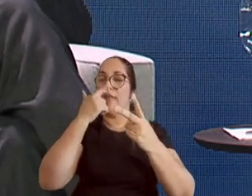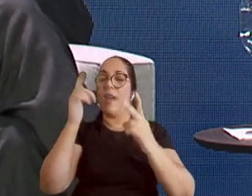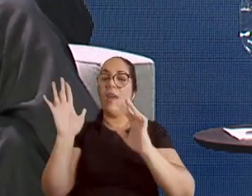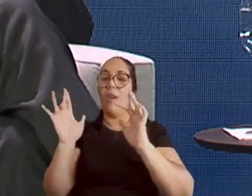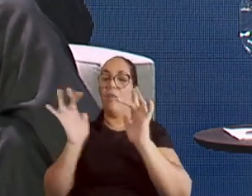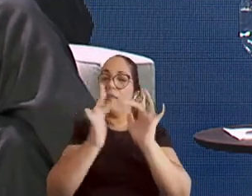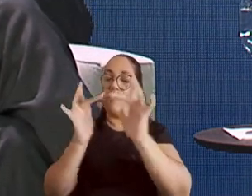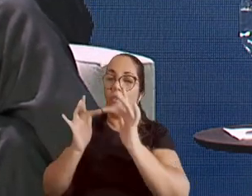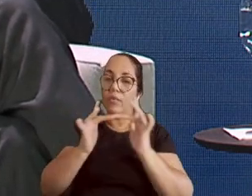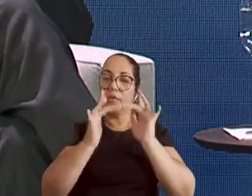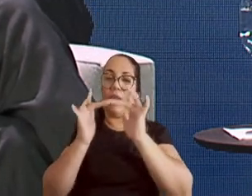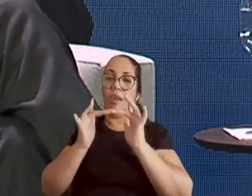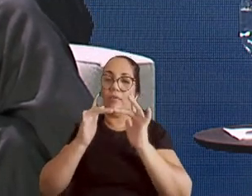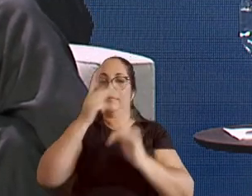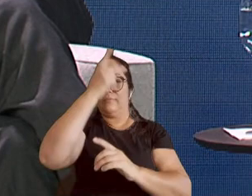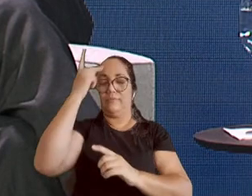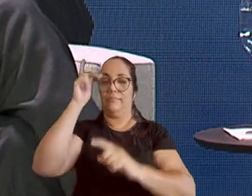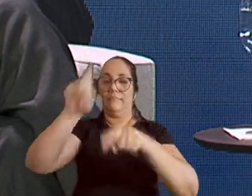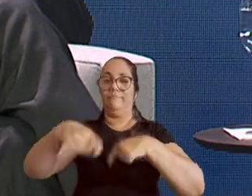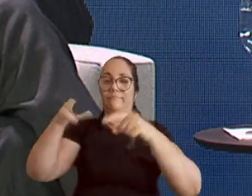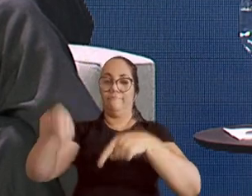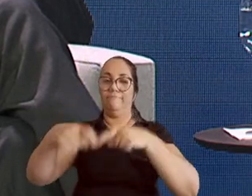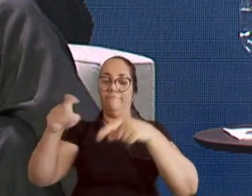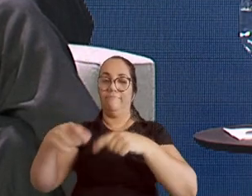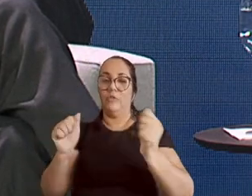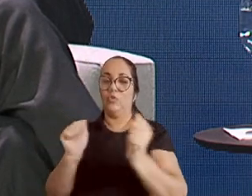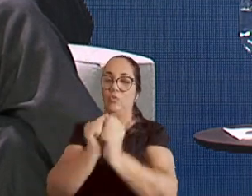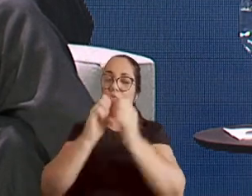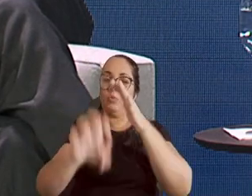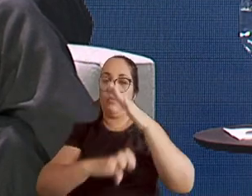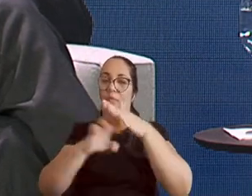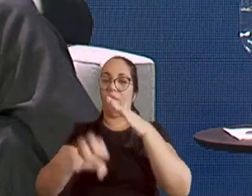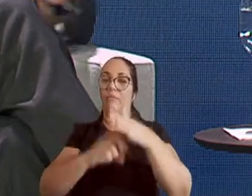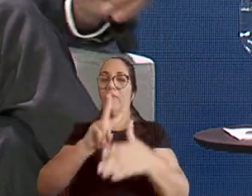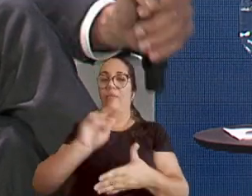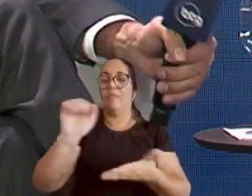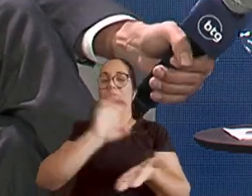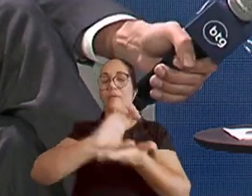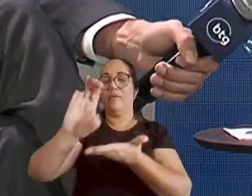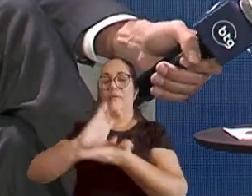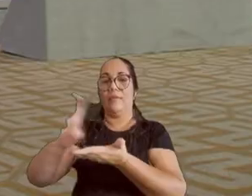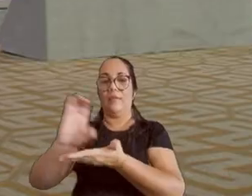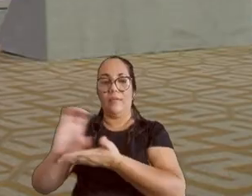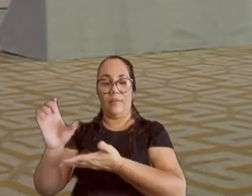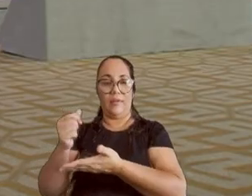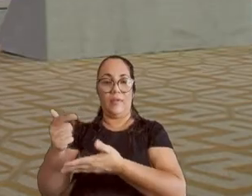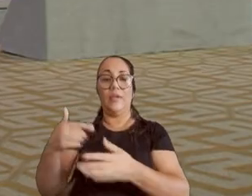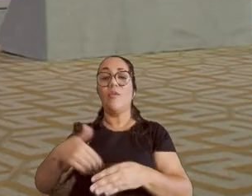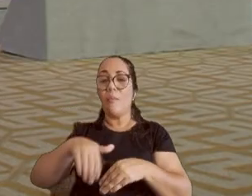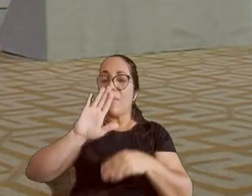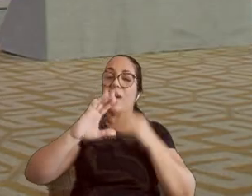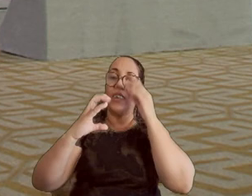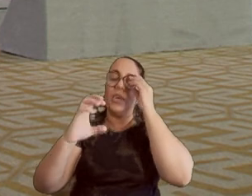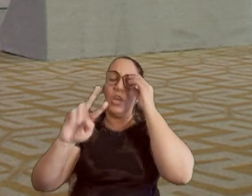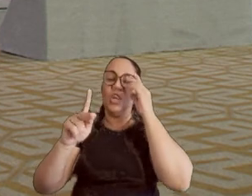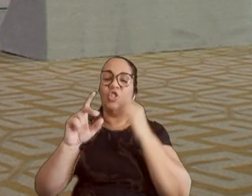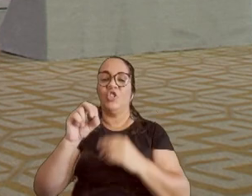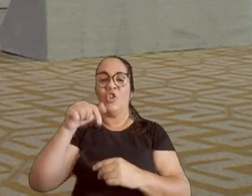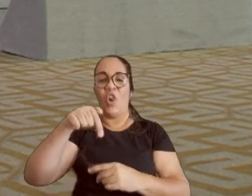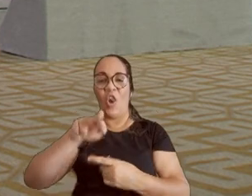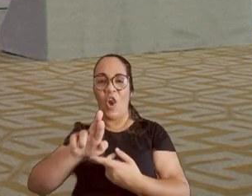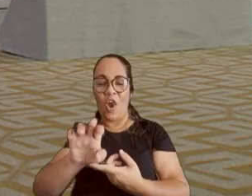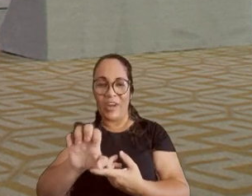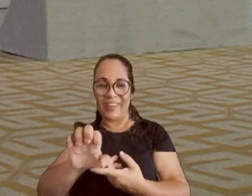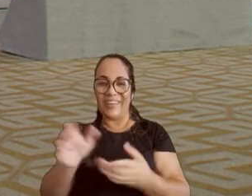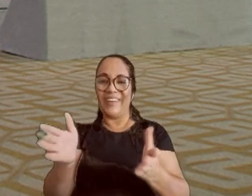que vai trazer resiliência no acesso a crédito mesmo com mais choque de cadeia belíssimo o link com